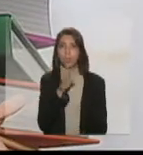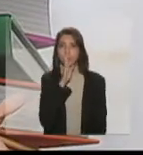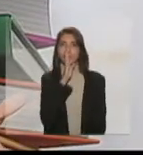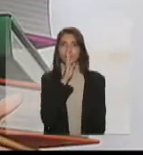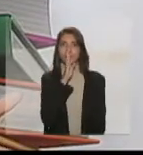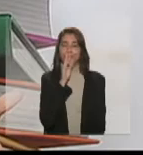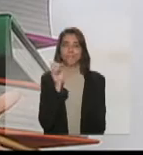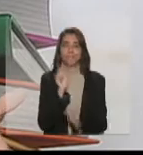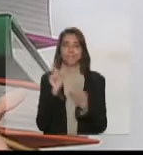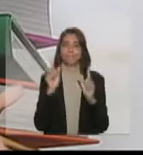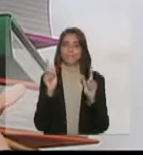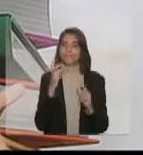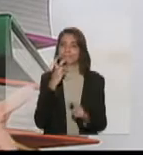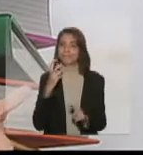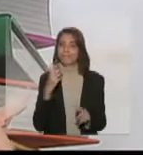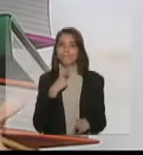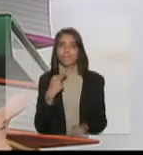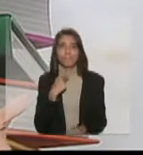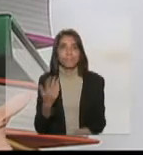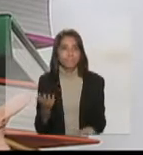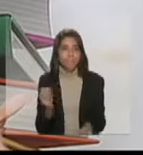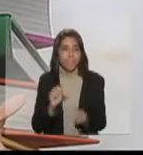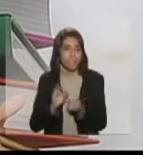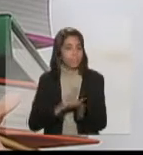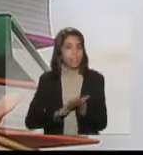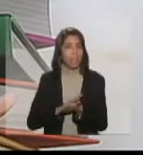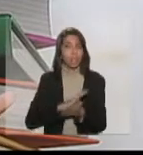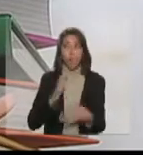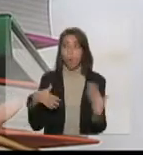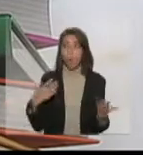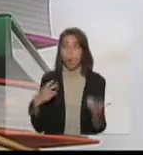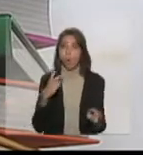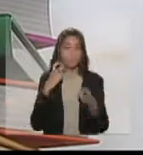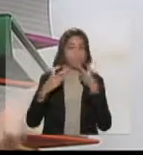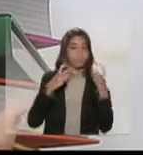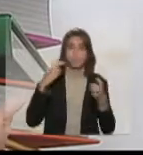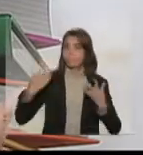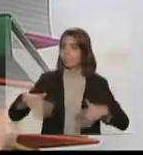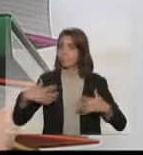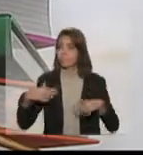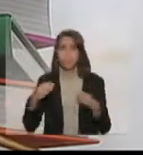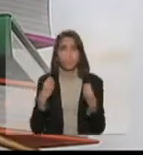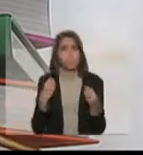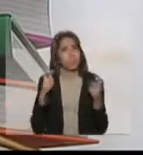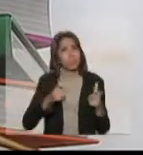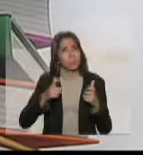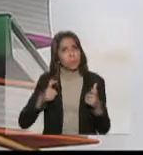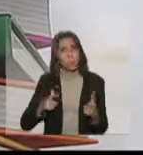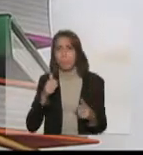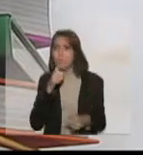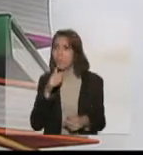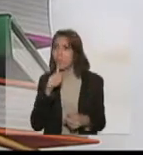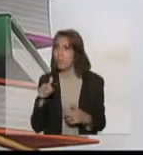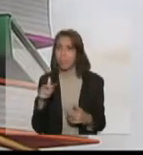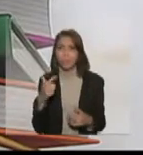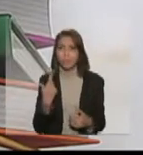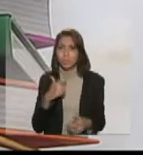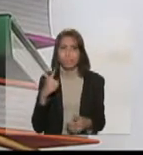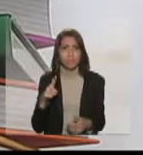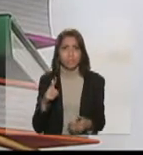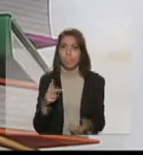paralisado que é obrigado a não gritar não fazer nada né ou então sai gritando quer dizer que lugar é esse que a mulher está